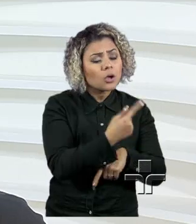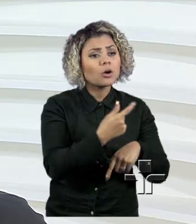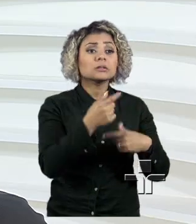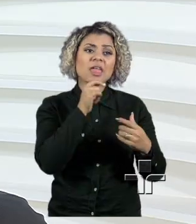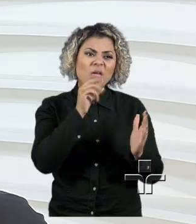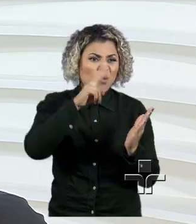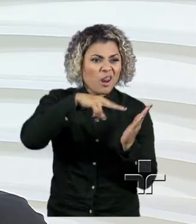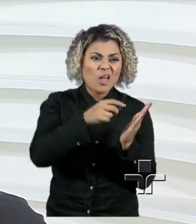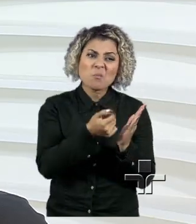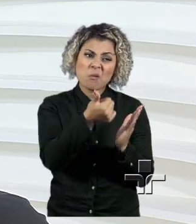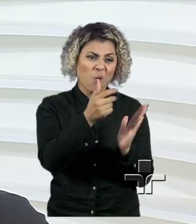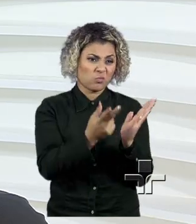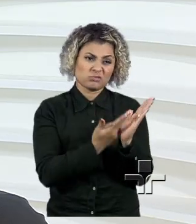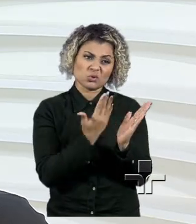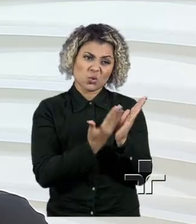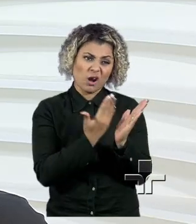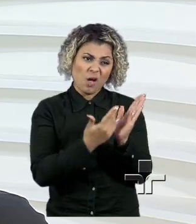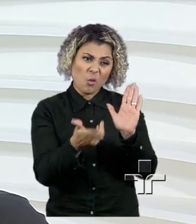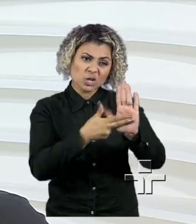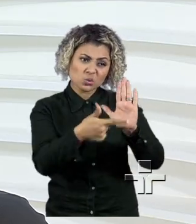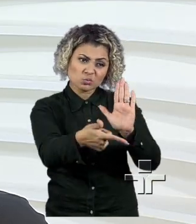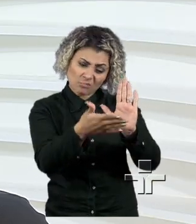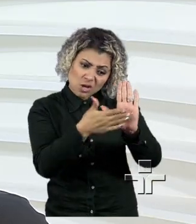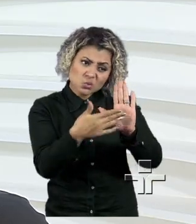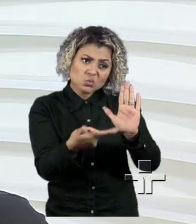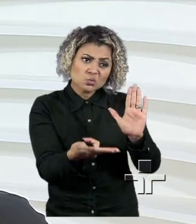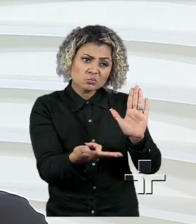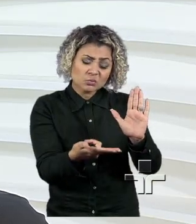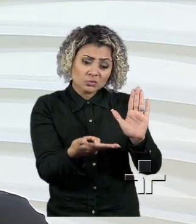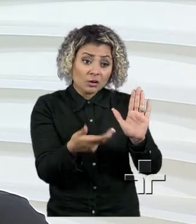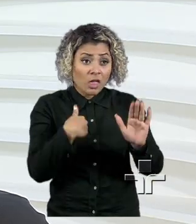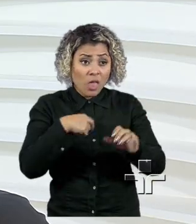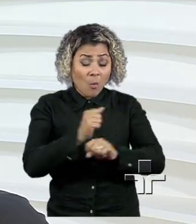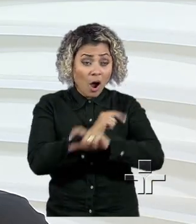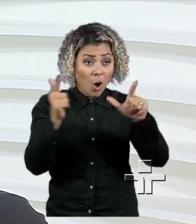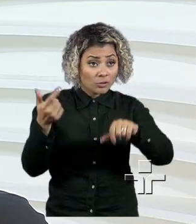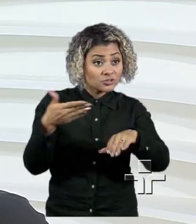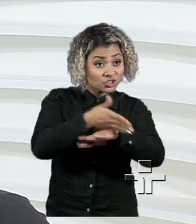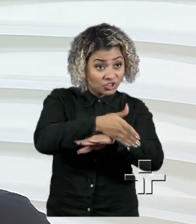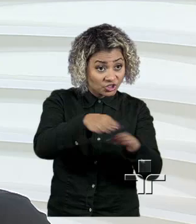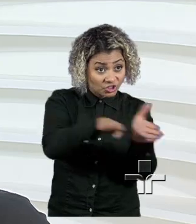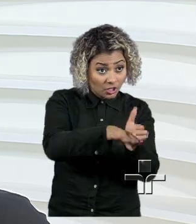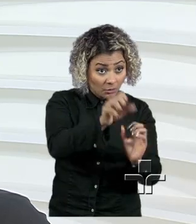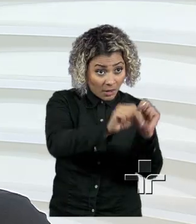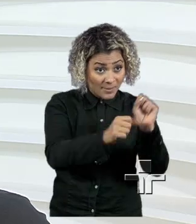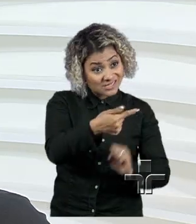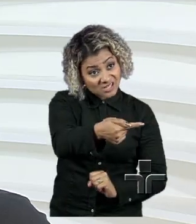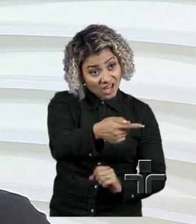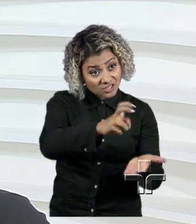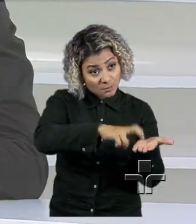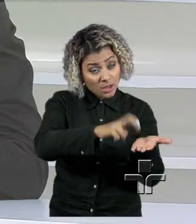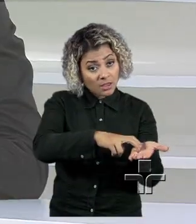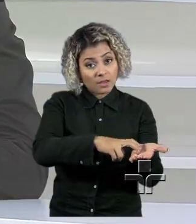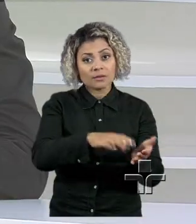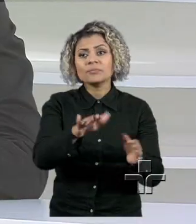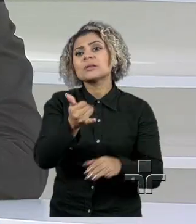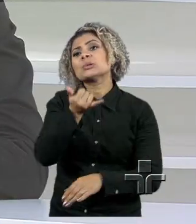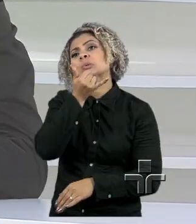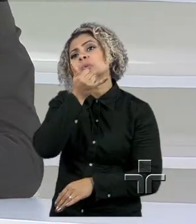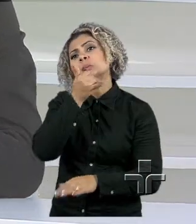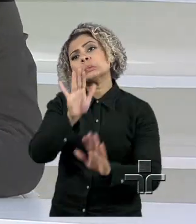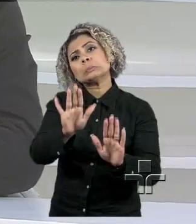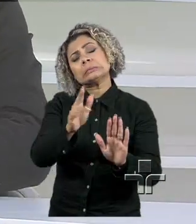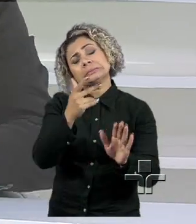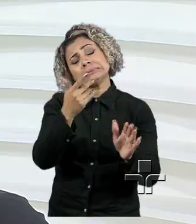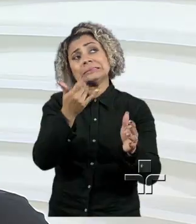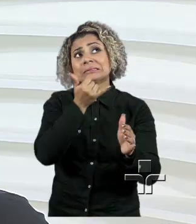pouco o jornal, Circe. Eu vou ser honesto com você. Eu chego na empresa às 7h30, eu vou... A culpa é nossa, hein? Desculpa, talvez não devia